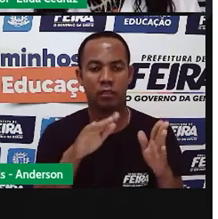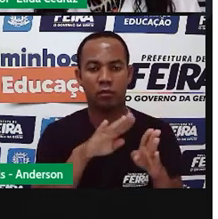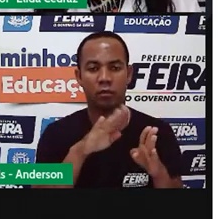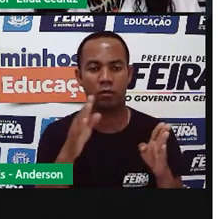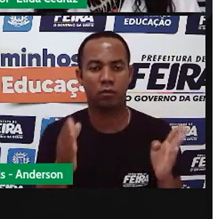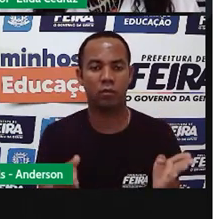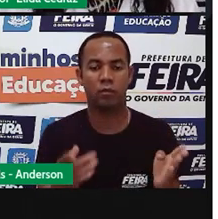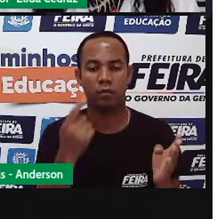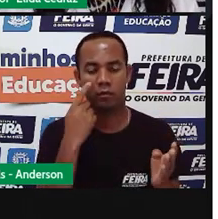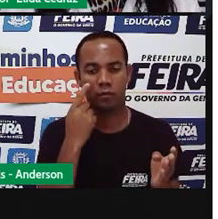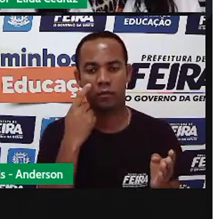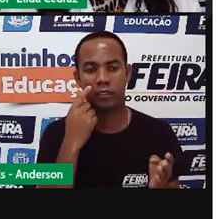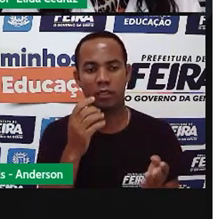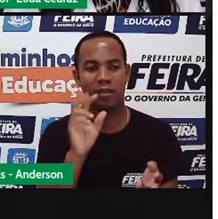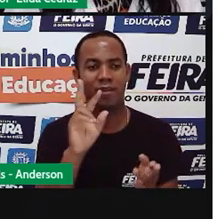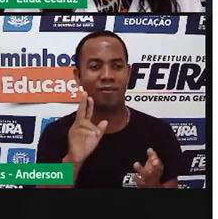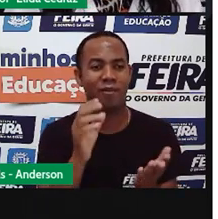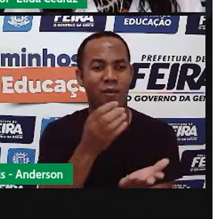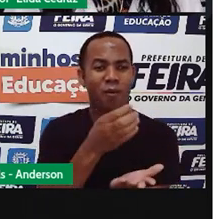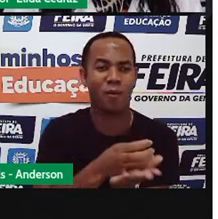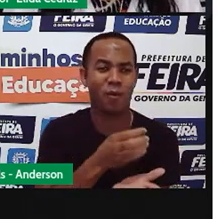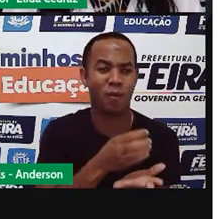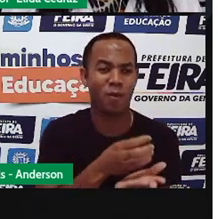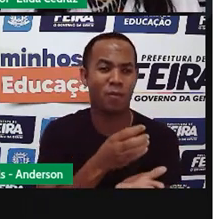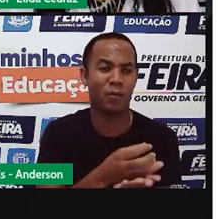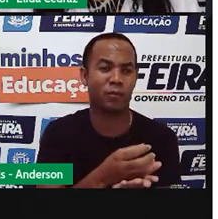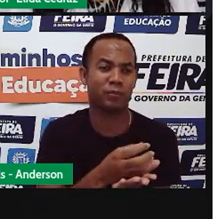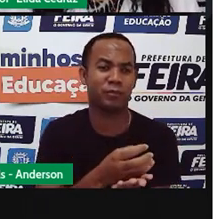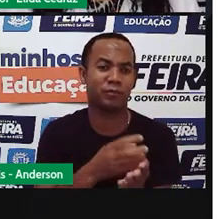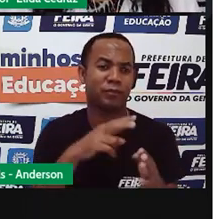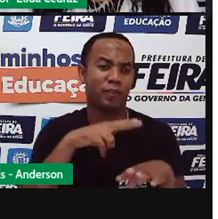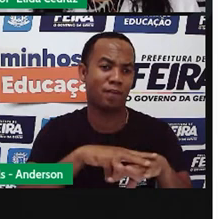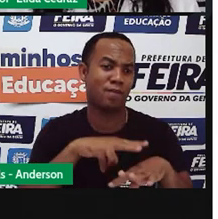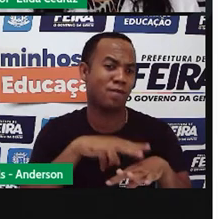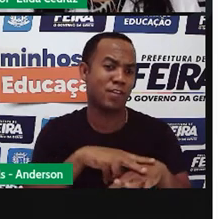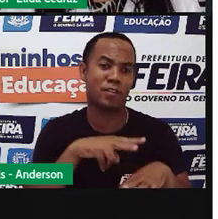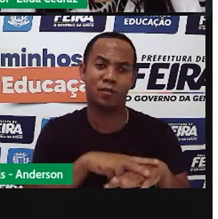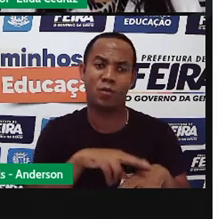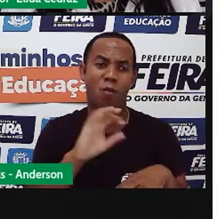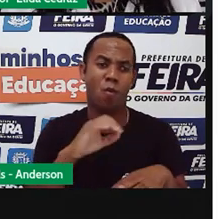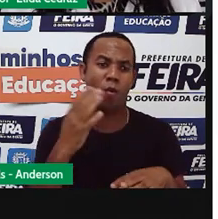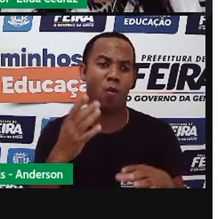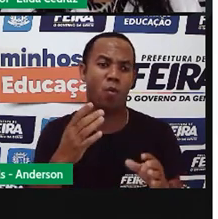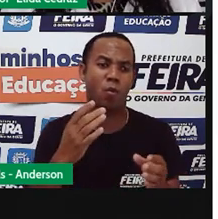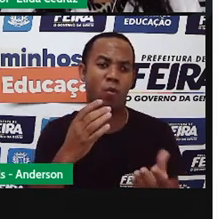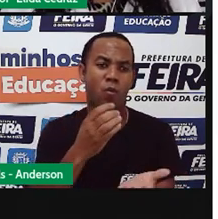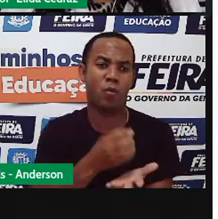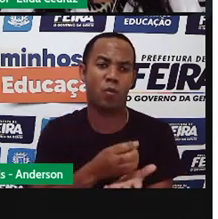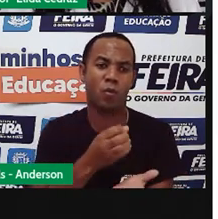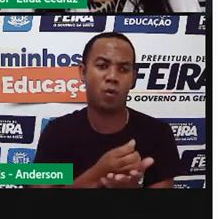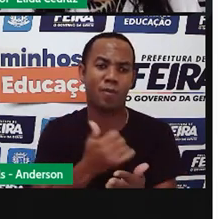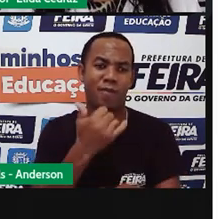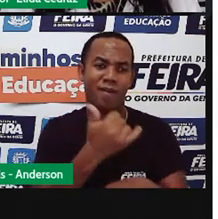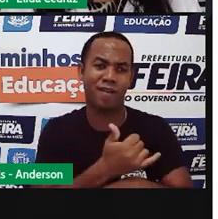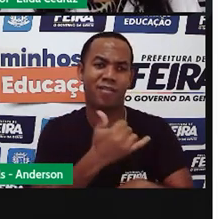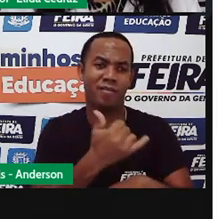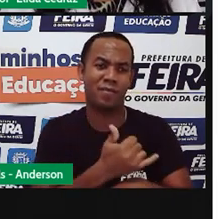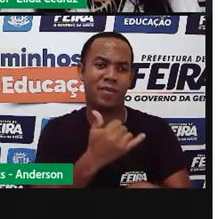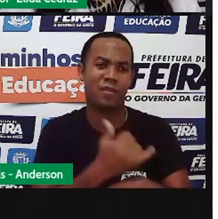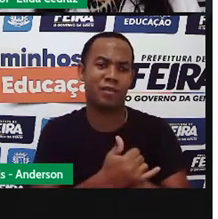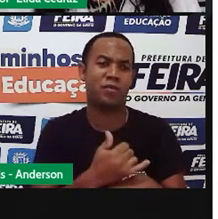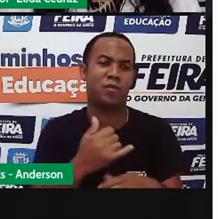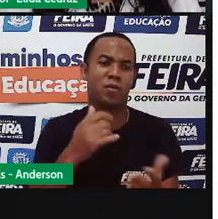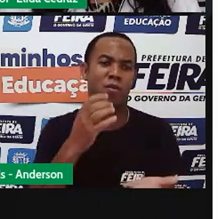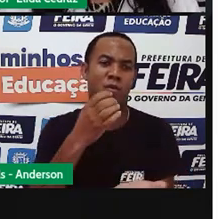como os copos na nossa casa. Copos de alumínio, copos de vidro, copos de plástico, não é